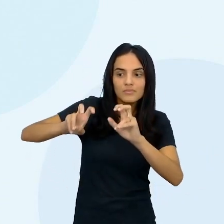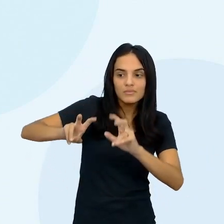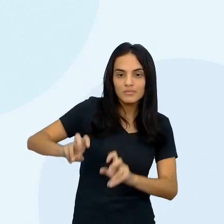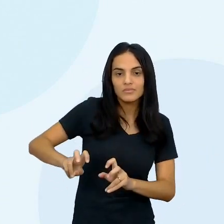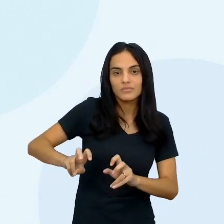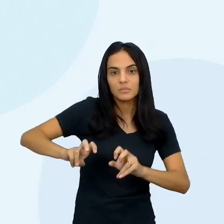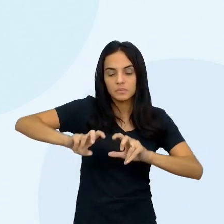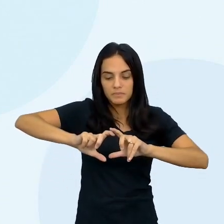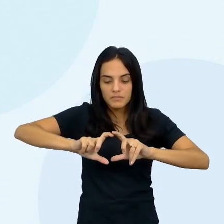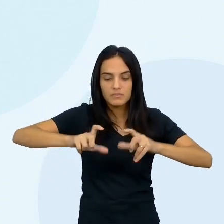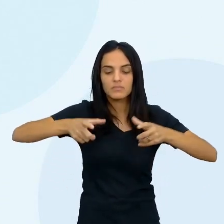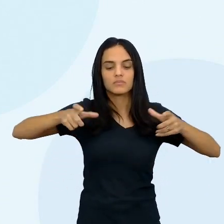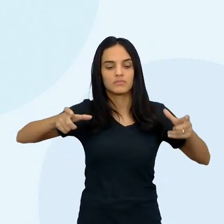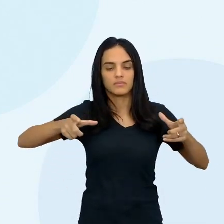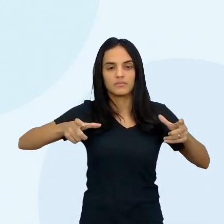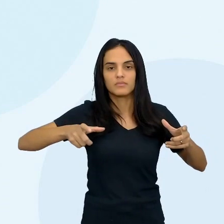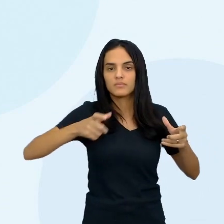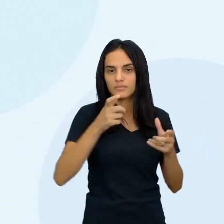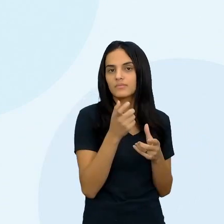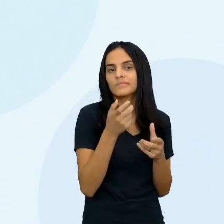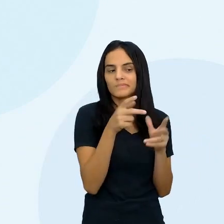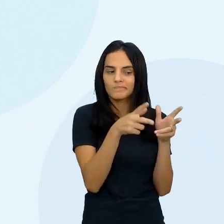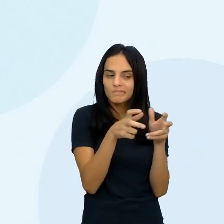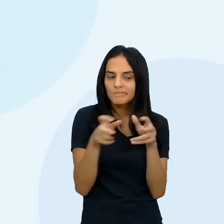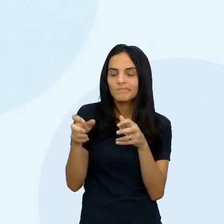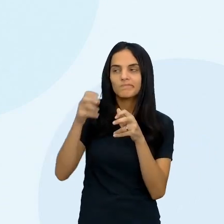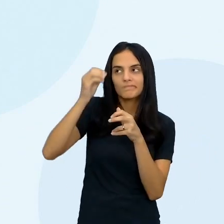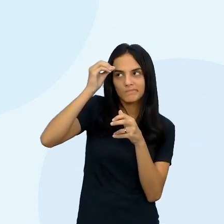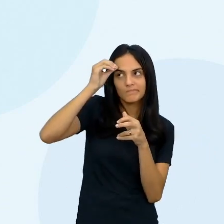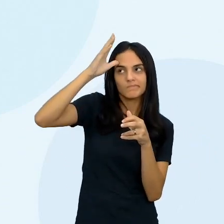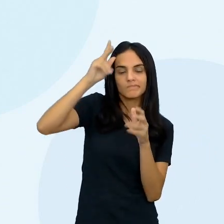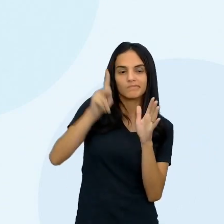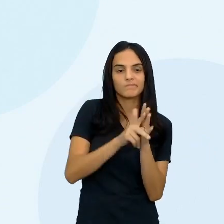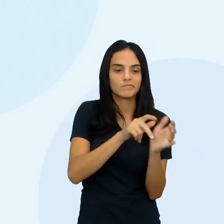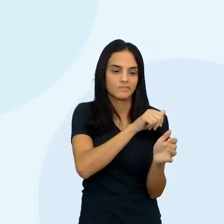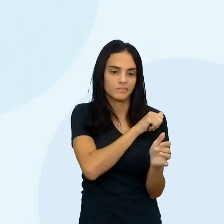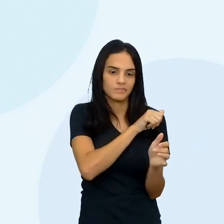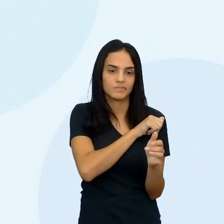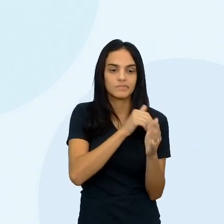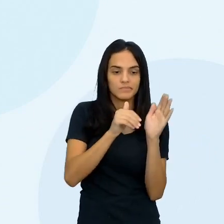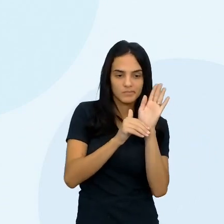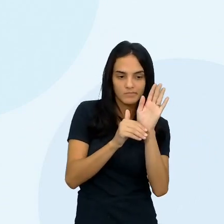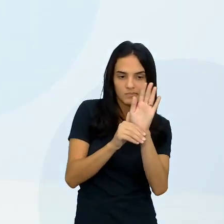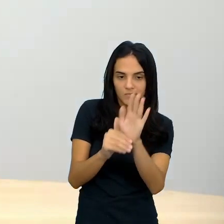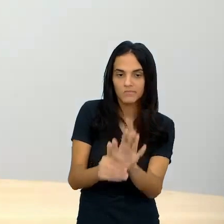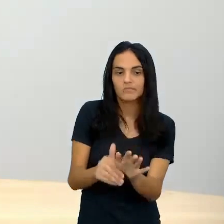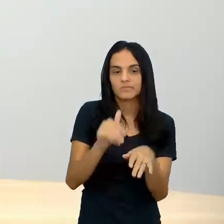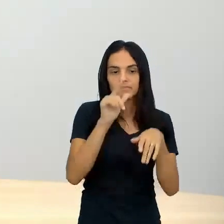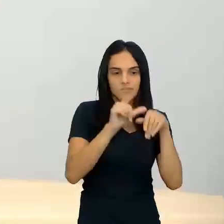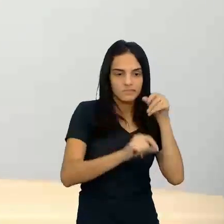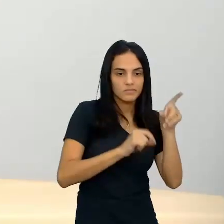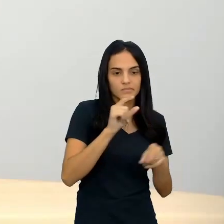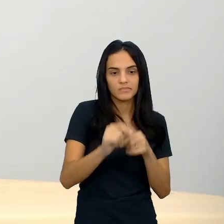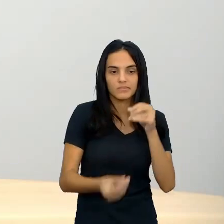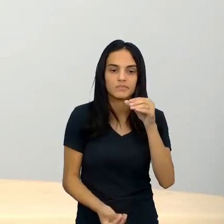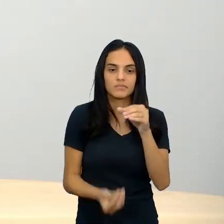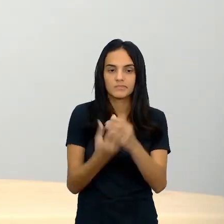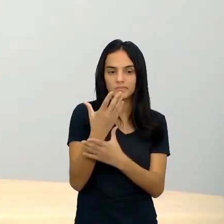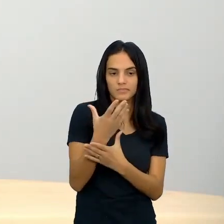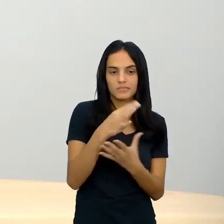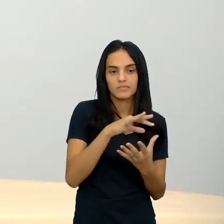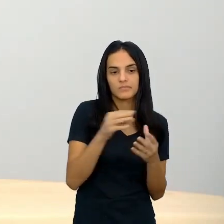a ampliar os horizontes e as perspectivas dos estudantes, auxiliando suas escolhas para a construção do seu